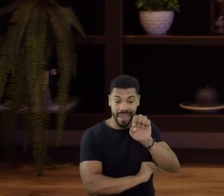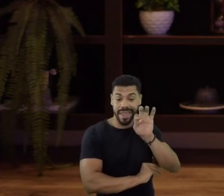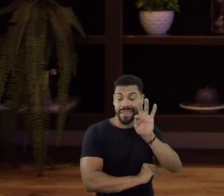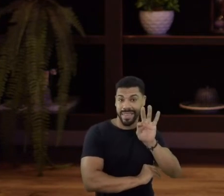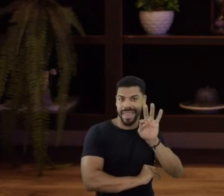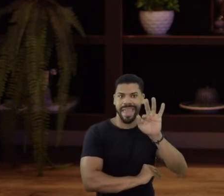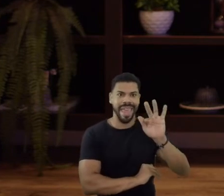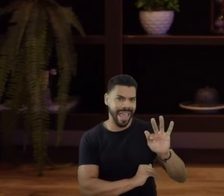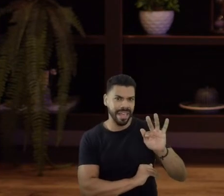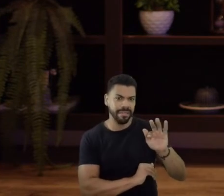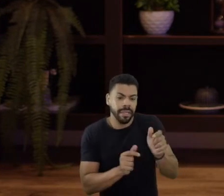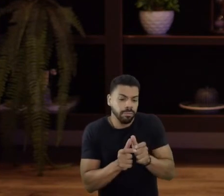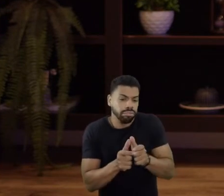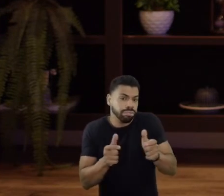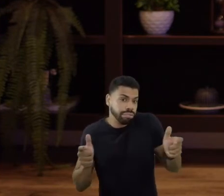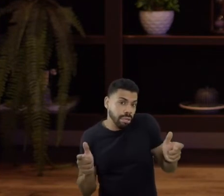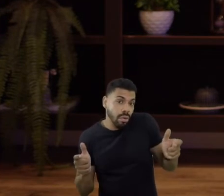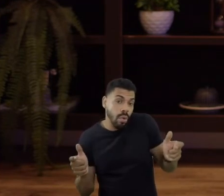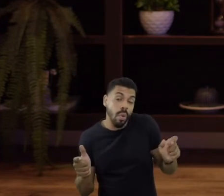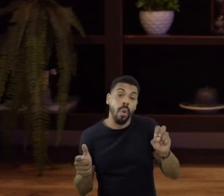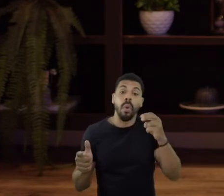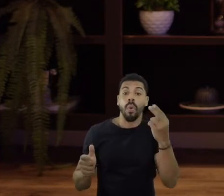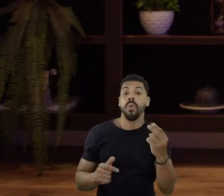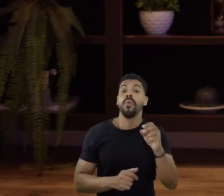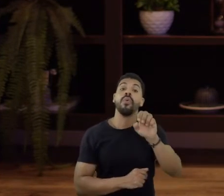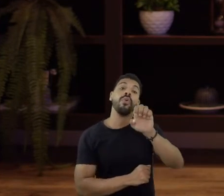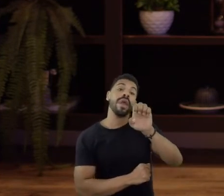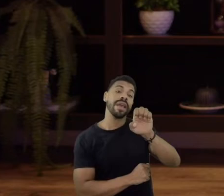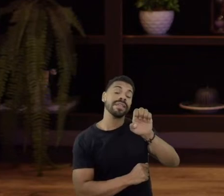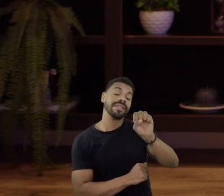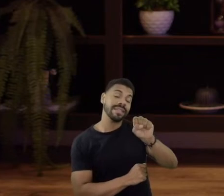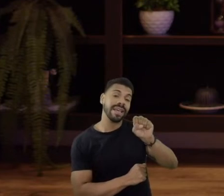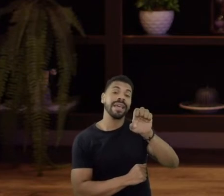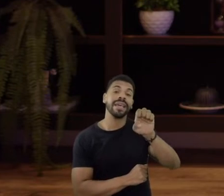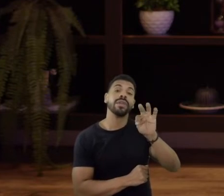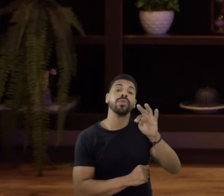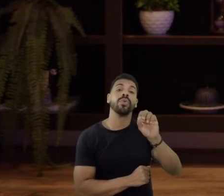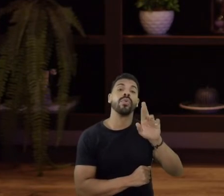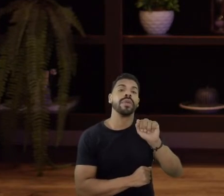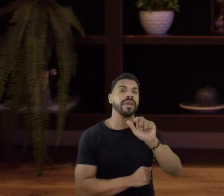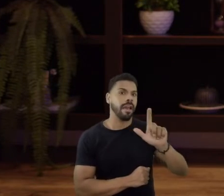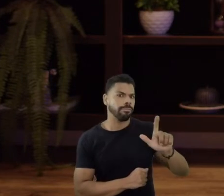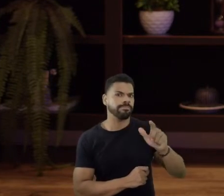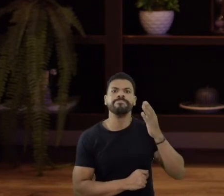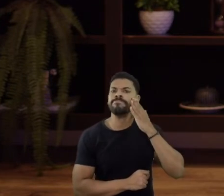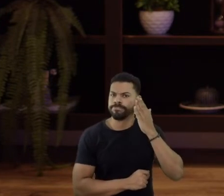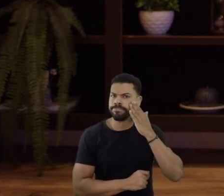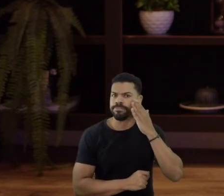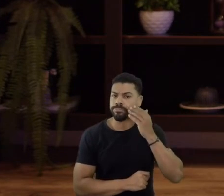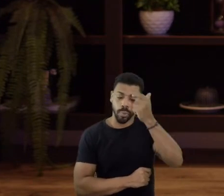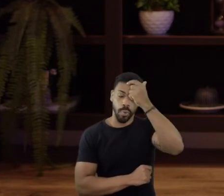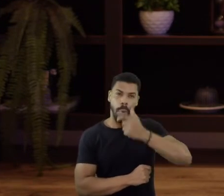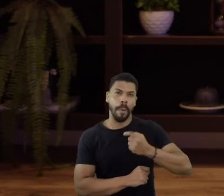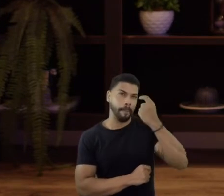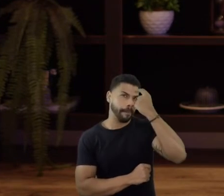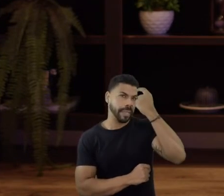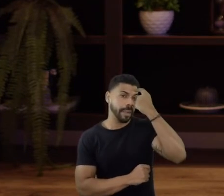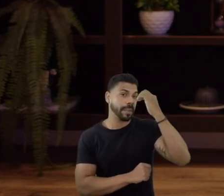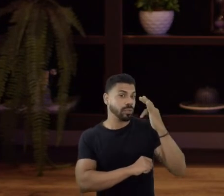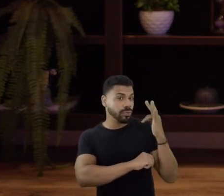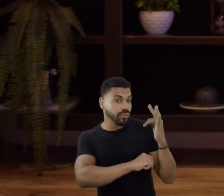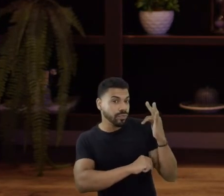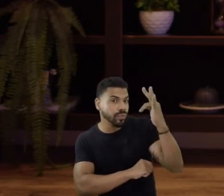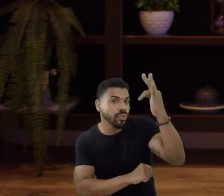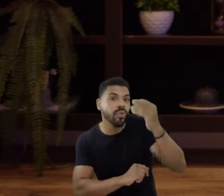buscando acompanhar o índice seja um índice amplo ou índice setorial eu sempre penso que a melhor maneira de usar é você ter um comportamento de longo